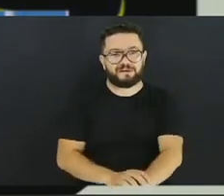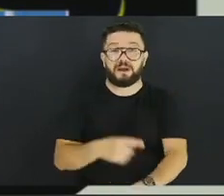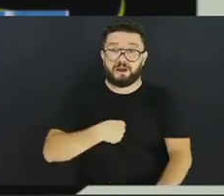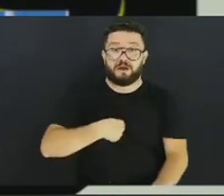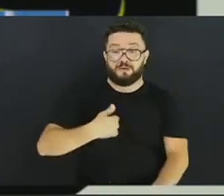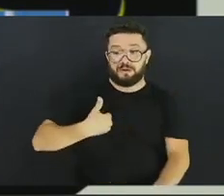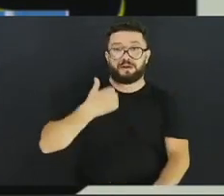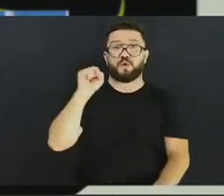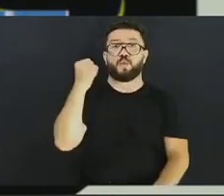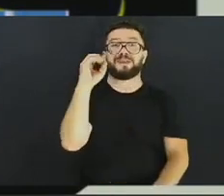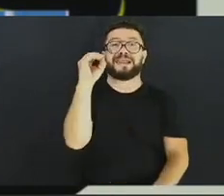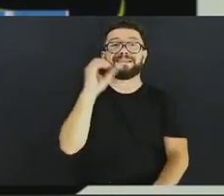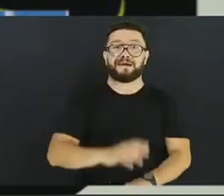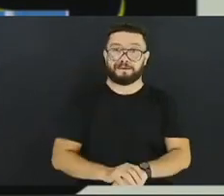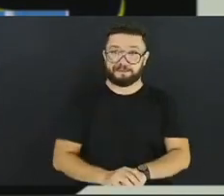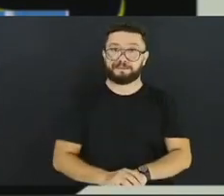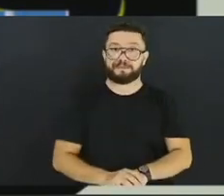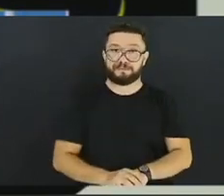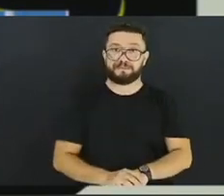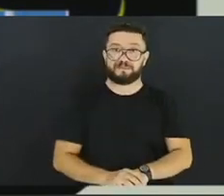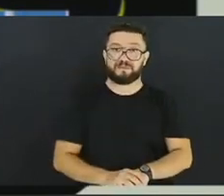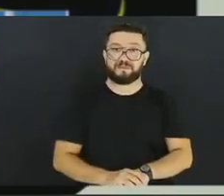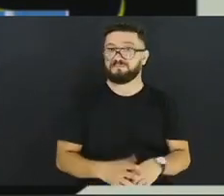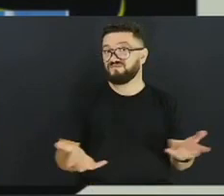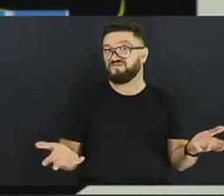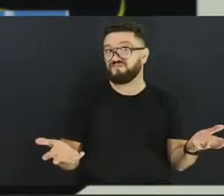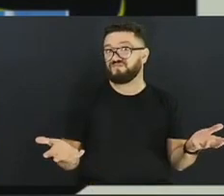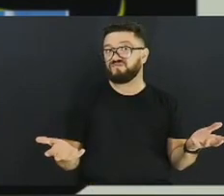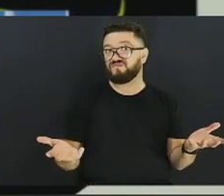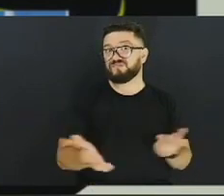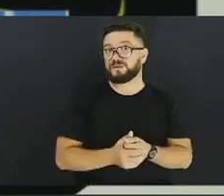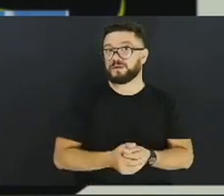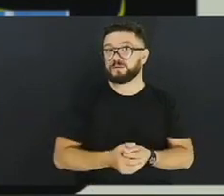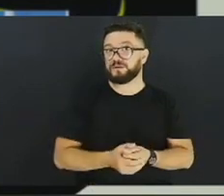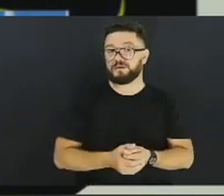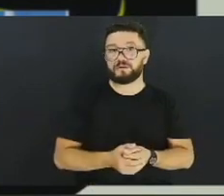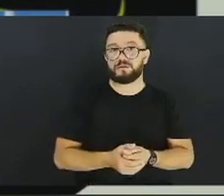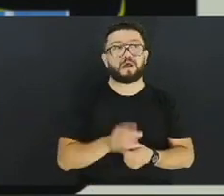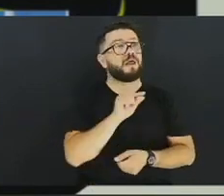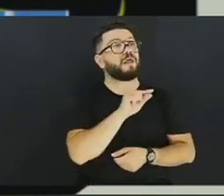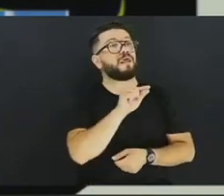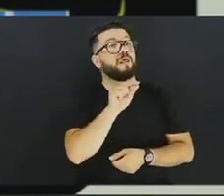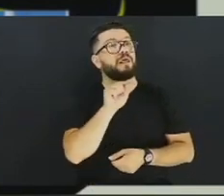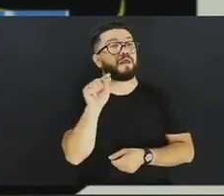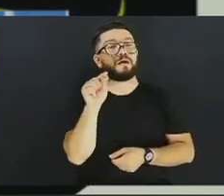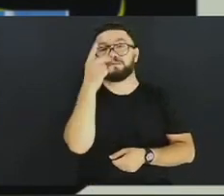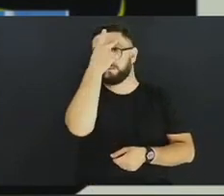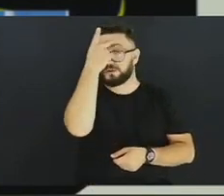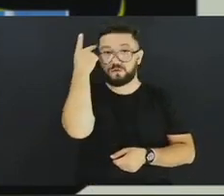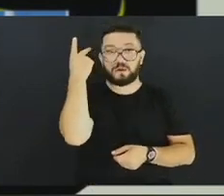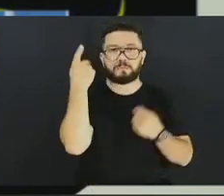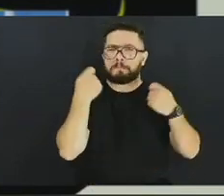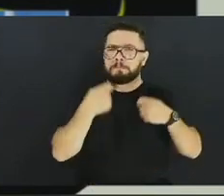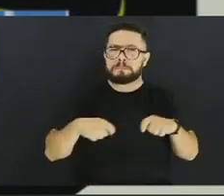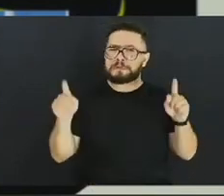tem 2 gerações, e vocês também. Então, é assim, gente. Ou tem um ser vivo aí que o indivíduo não precisa renovar?